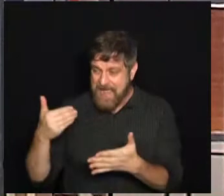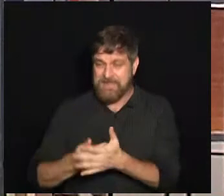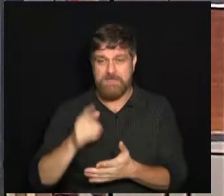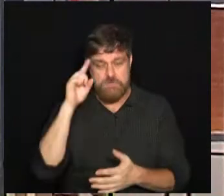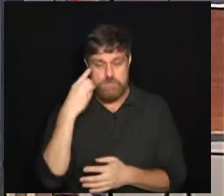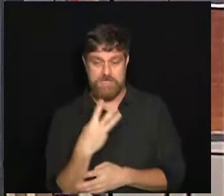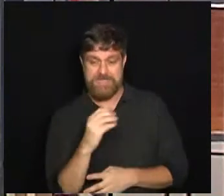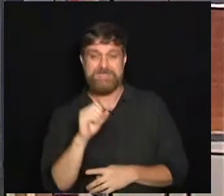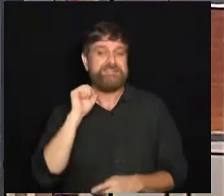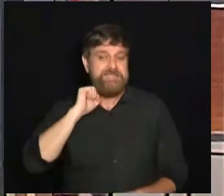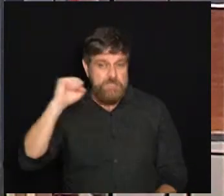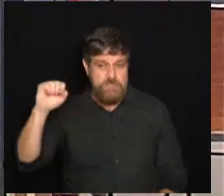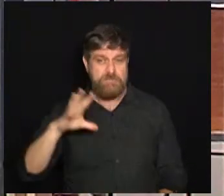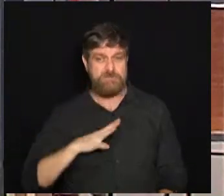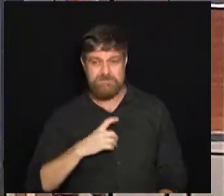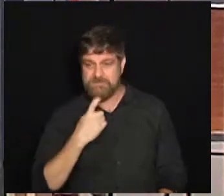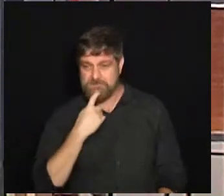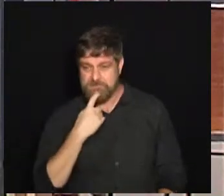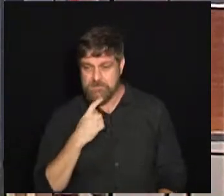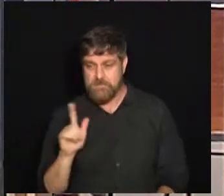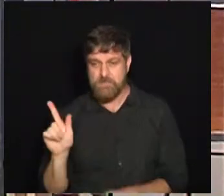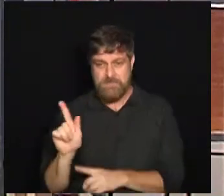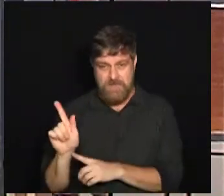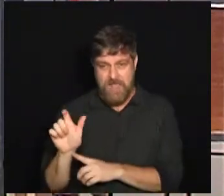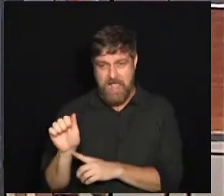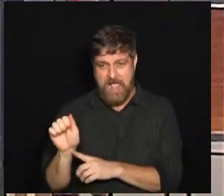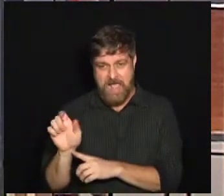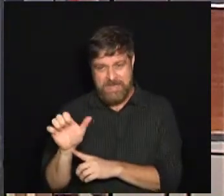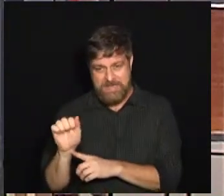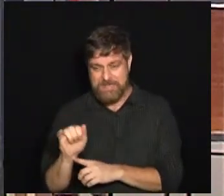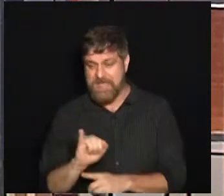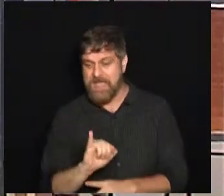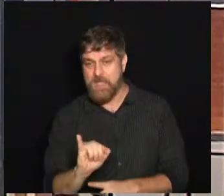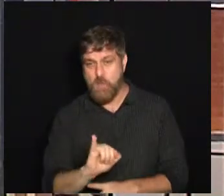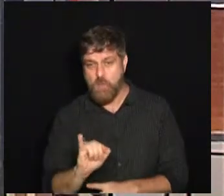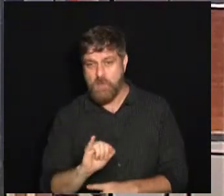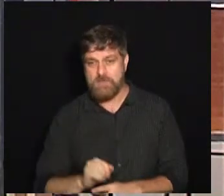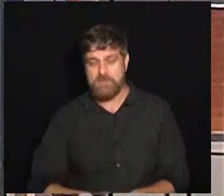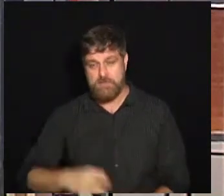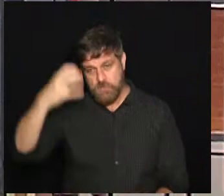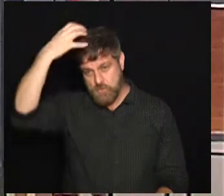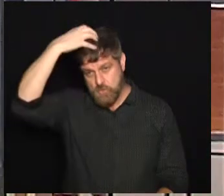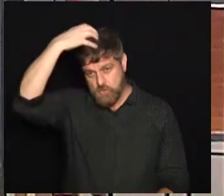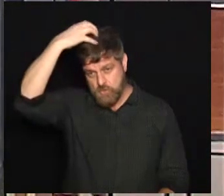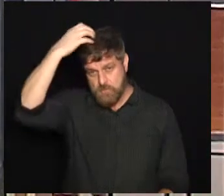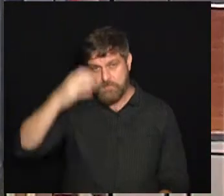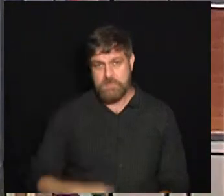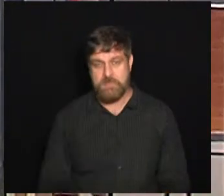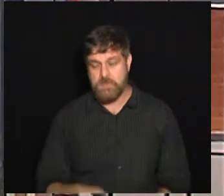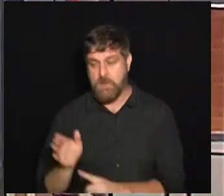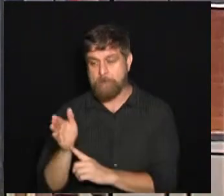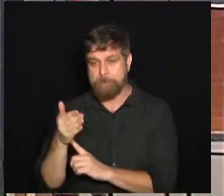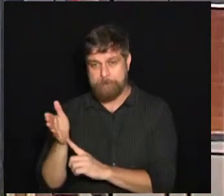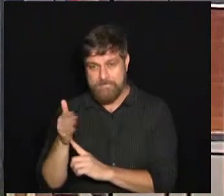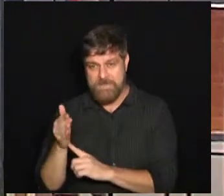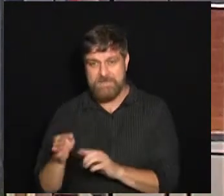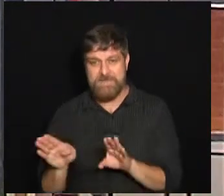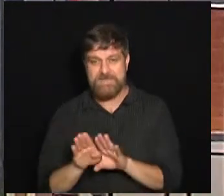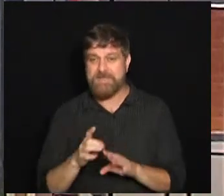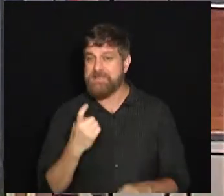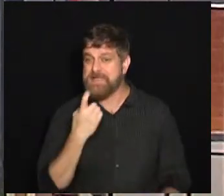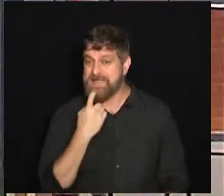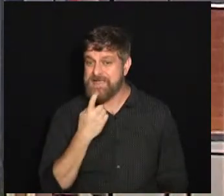30 de abril na cidade. Galeria, Iguatemi, Dom Pedro, Parque das Bandeiras e o